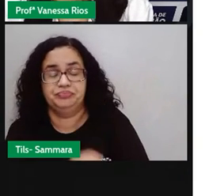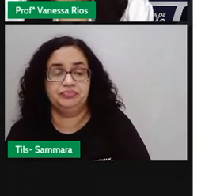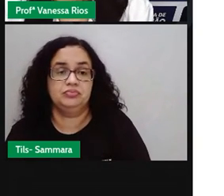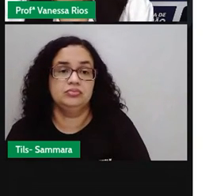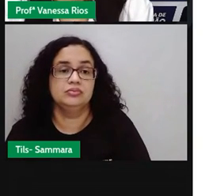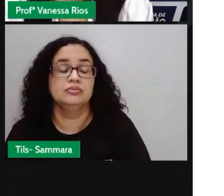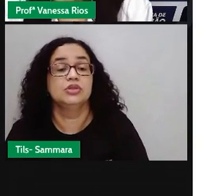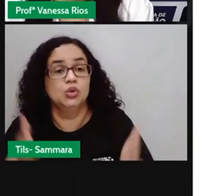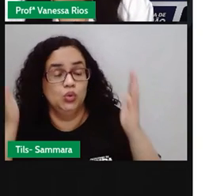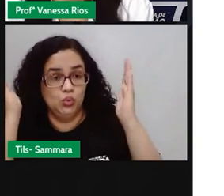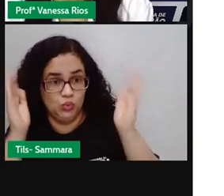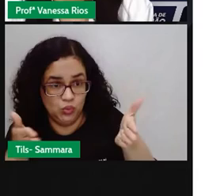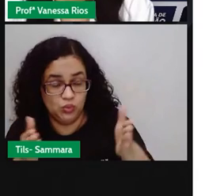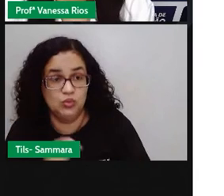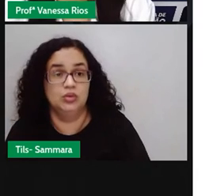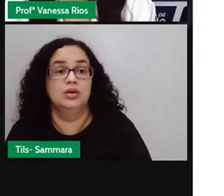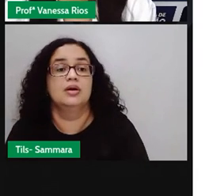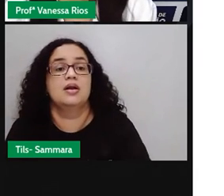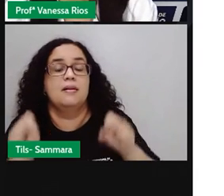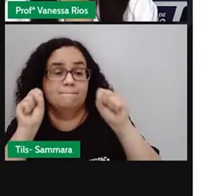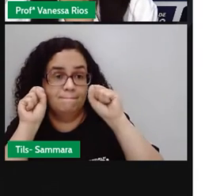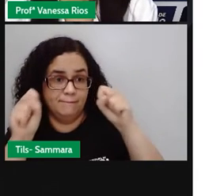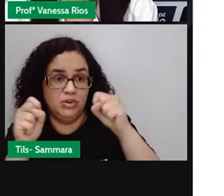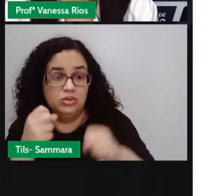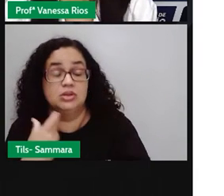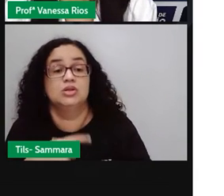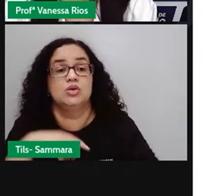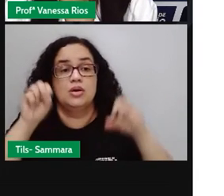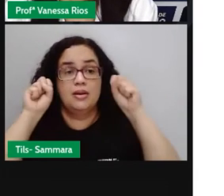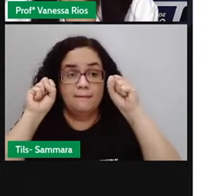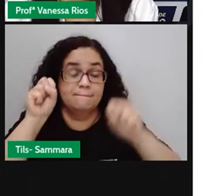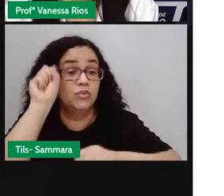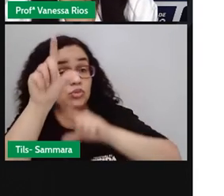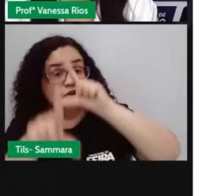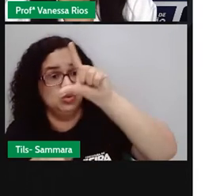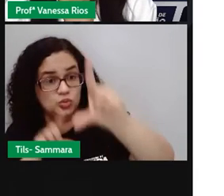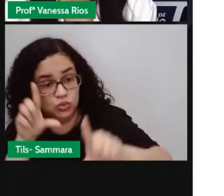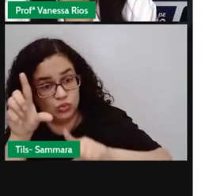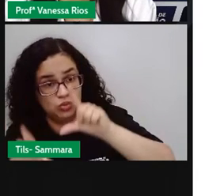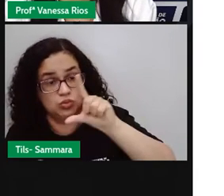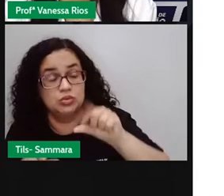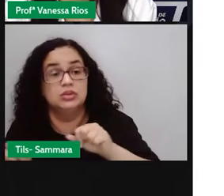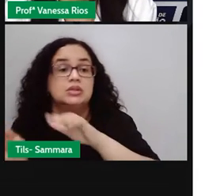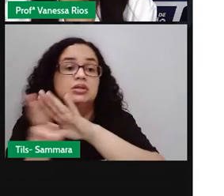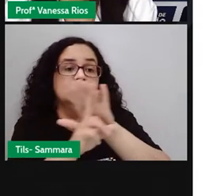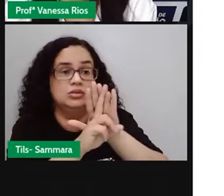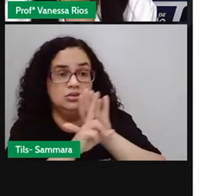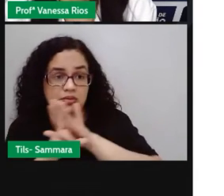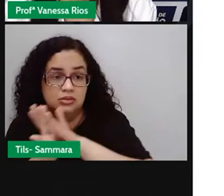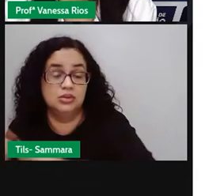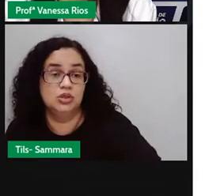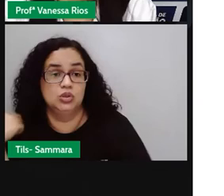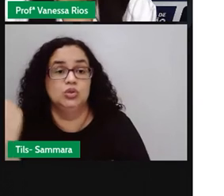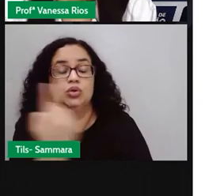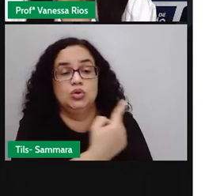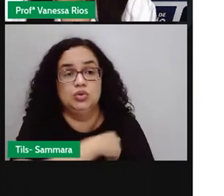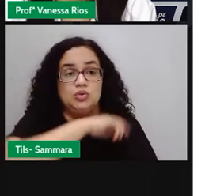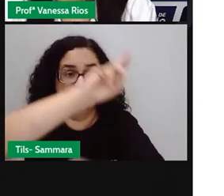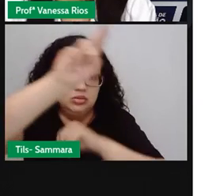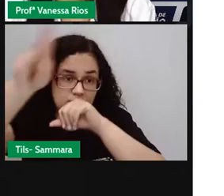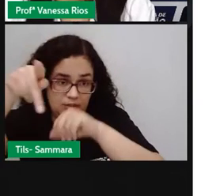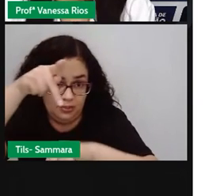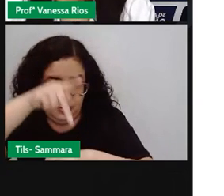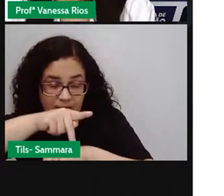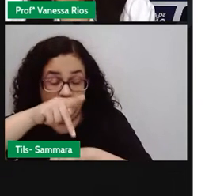que, atualmente, a gente pudesse ter aí o poder de escolher quem vai ser esse representante em nosso país. E